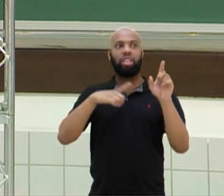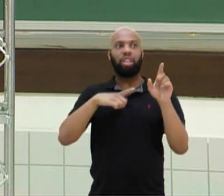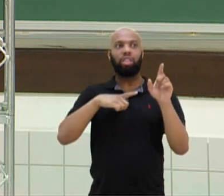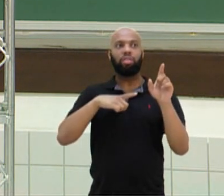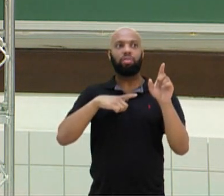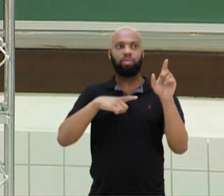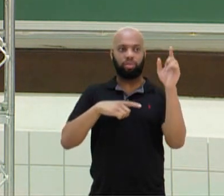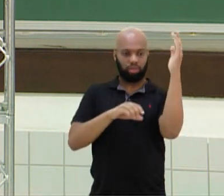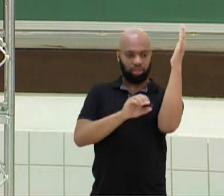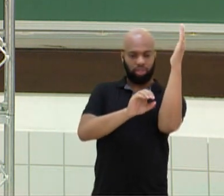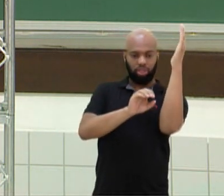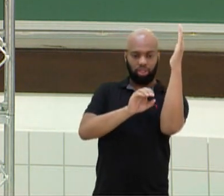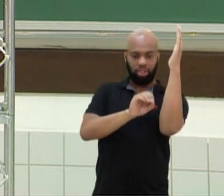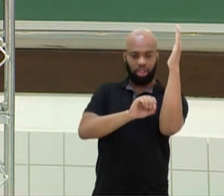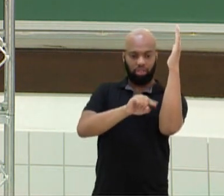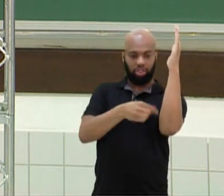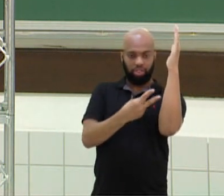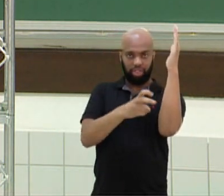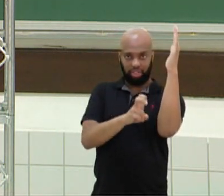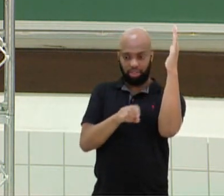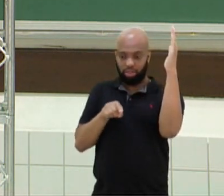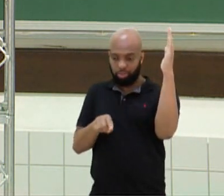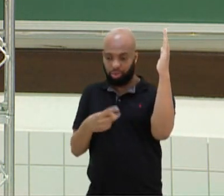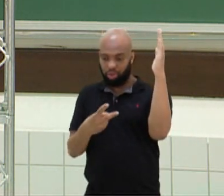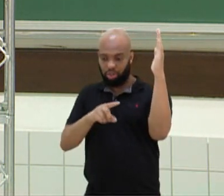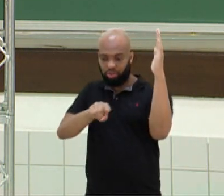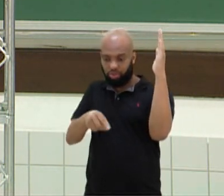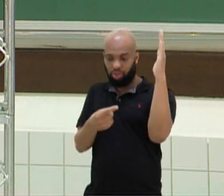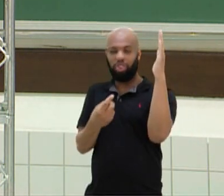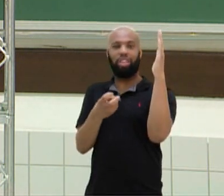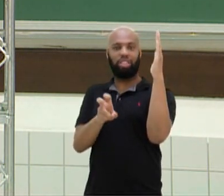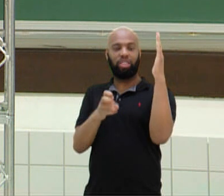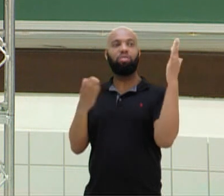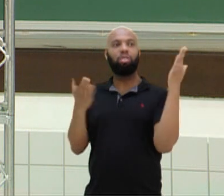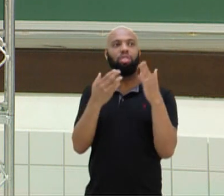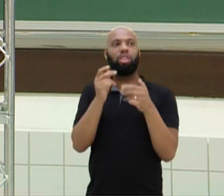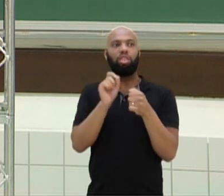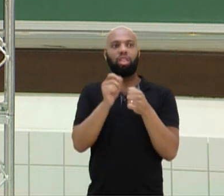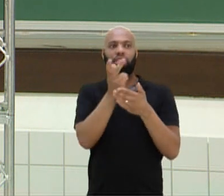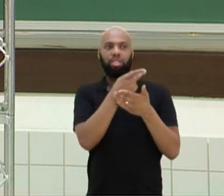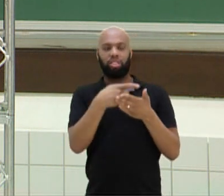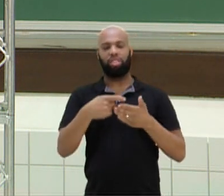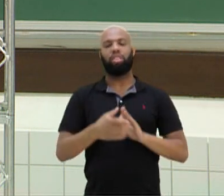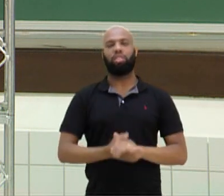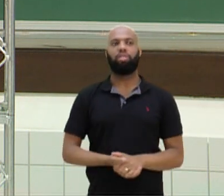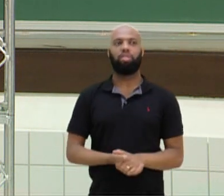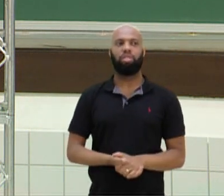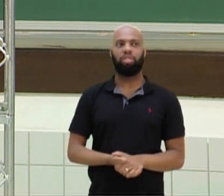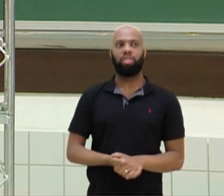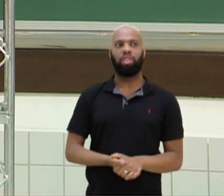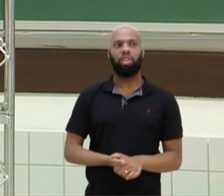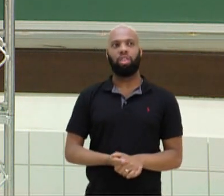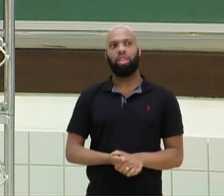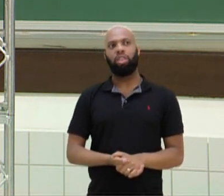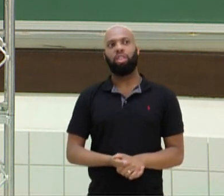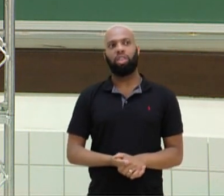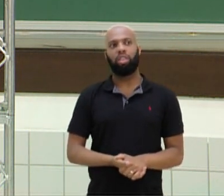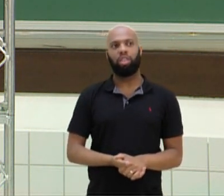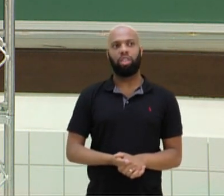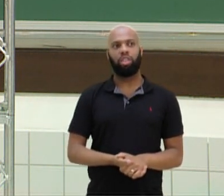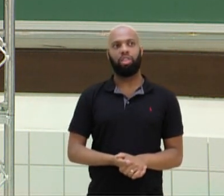y, passa em 2 e 3 em x e alcança um ponto máximo com